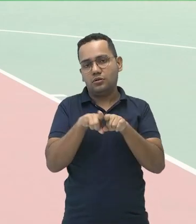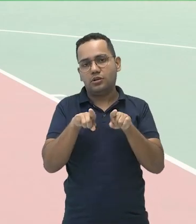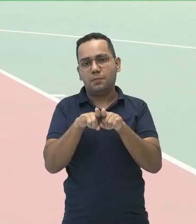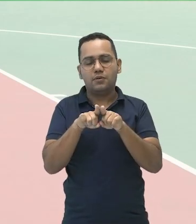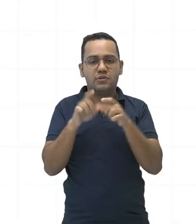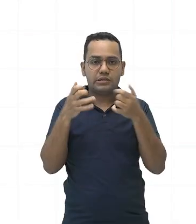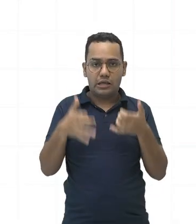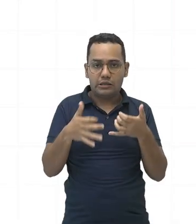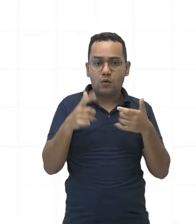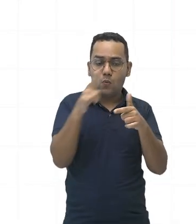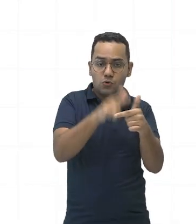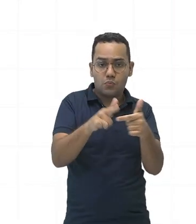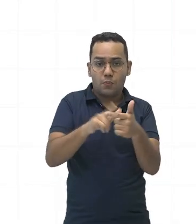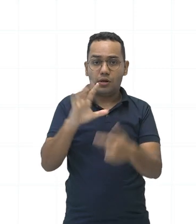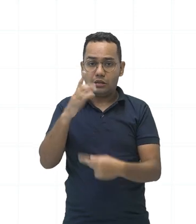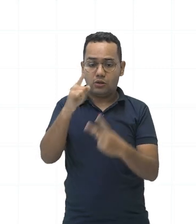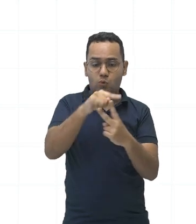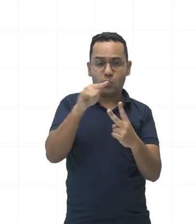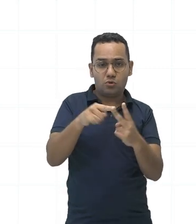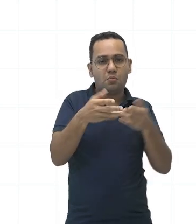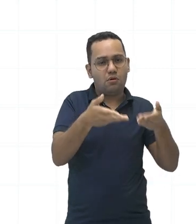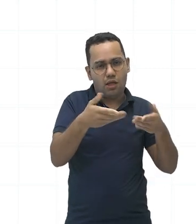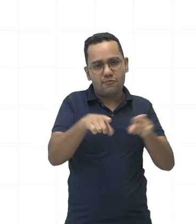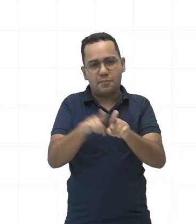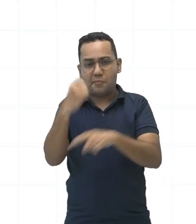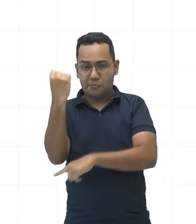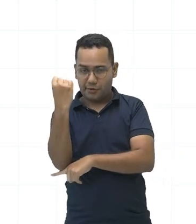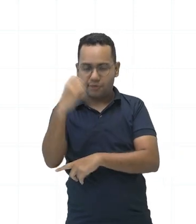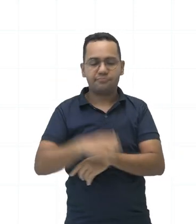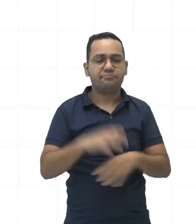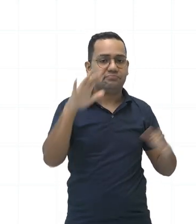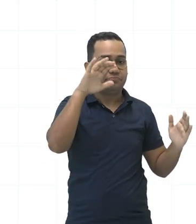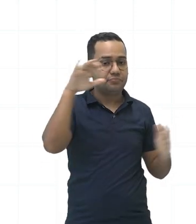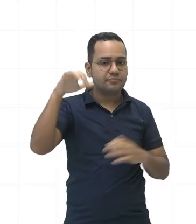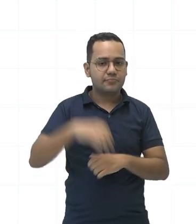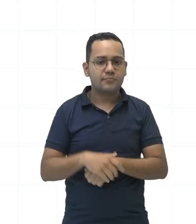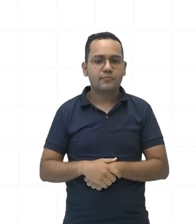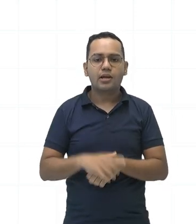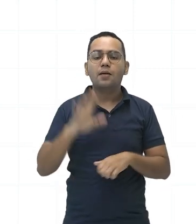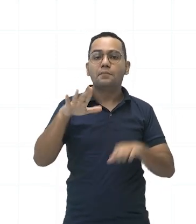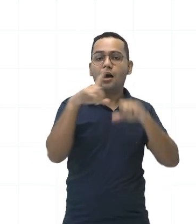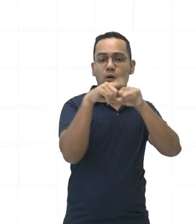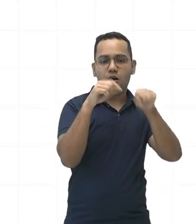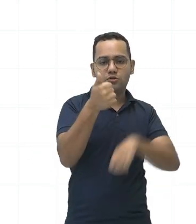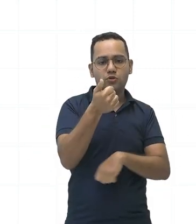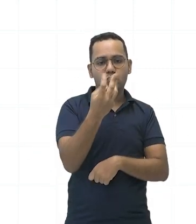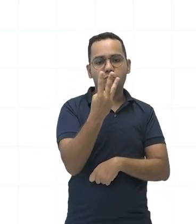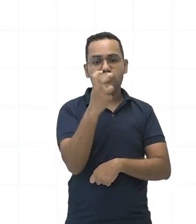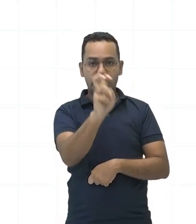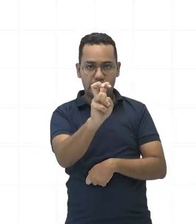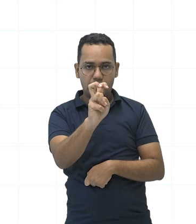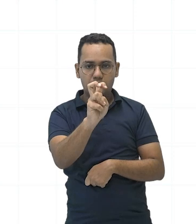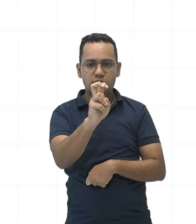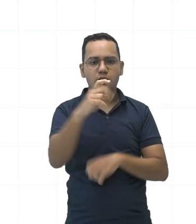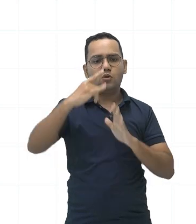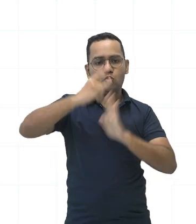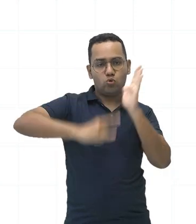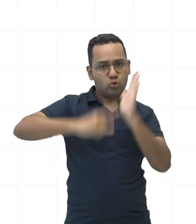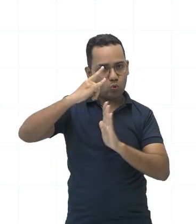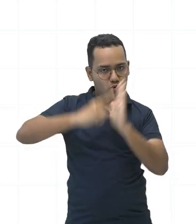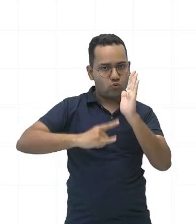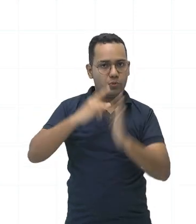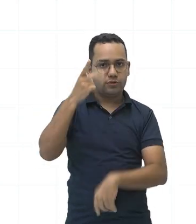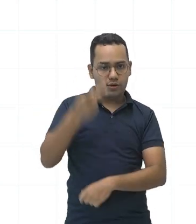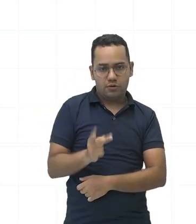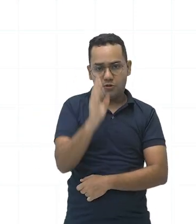um ponto de atenção para vocês. De acordo com o artigo 135 do Código Penal